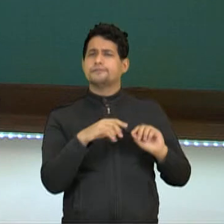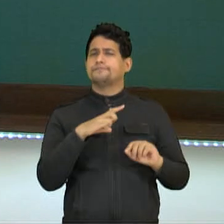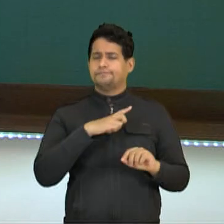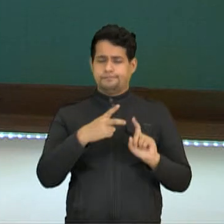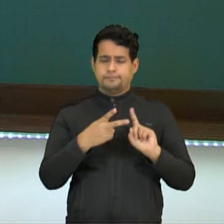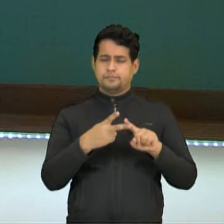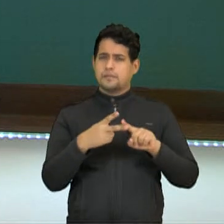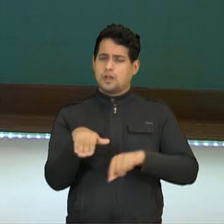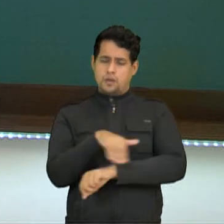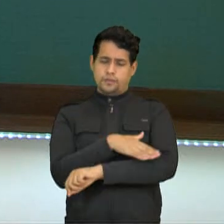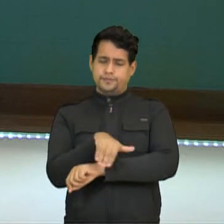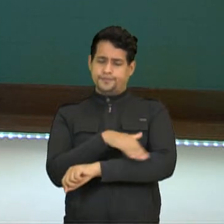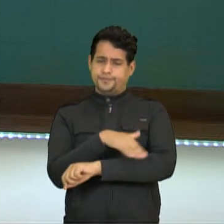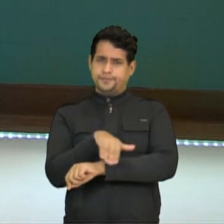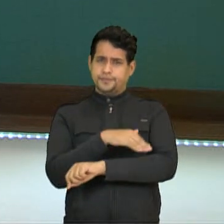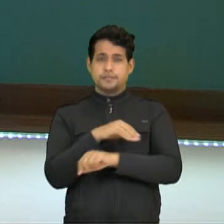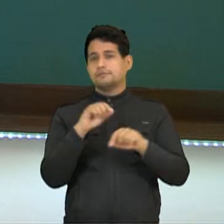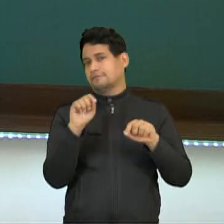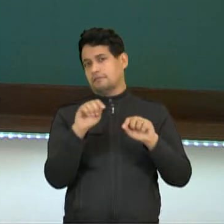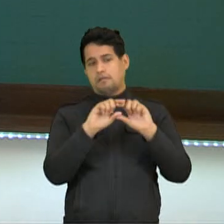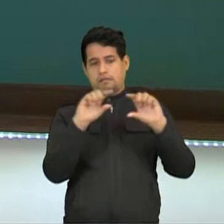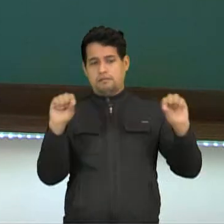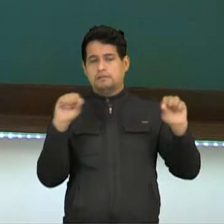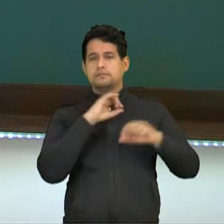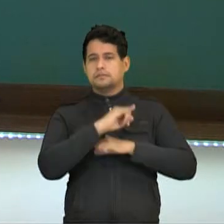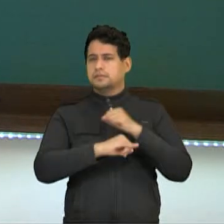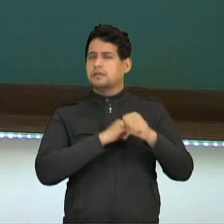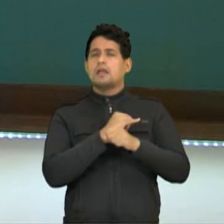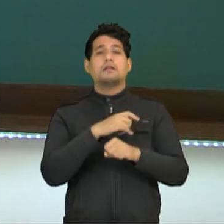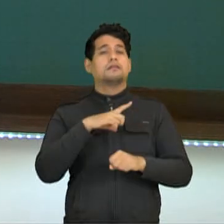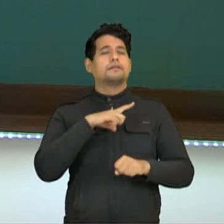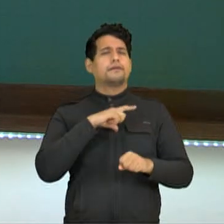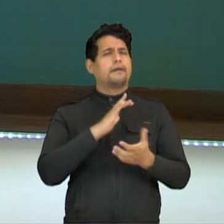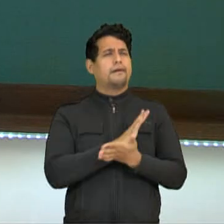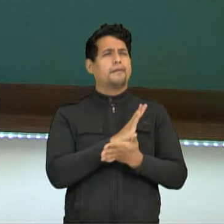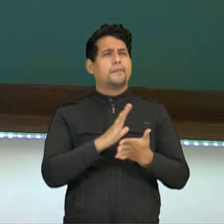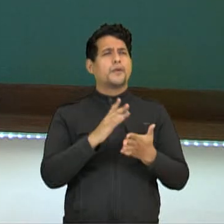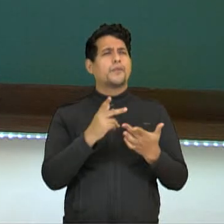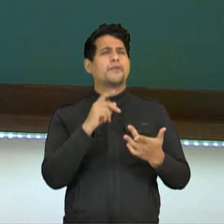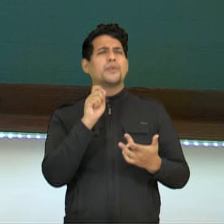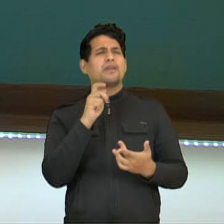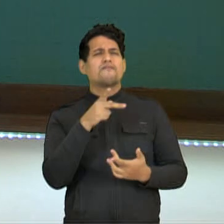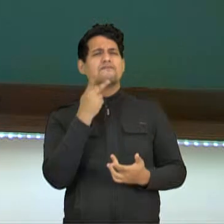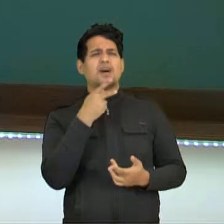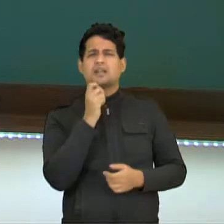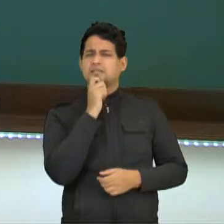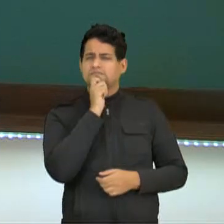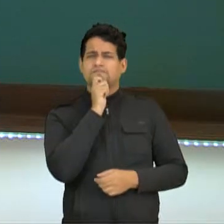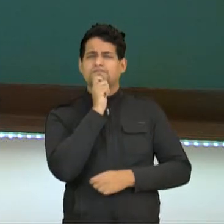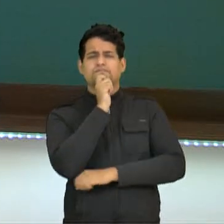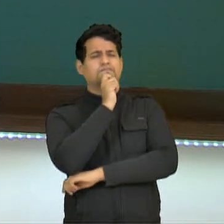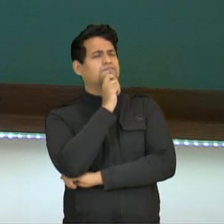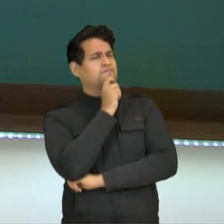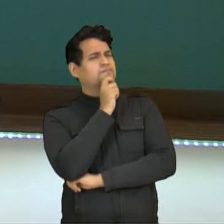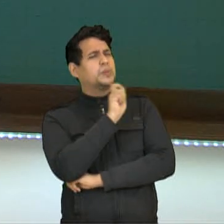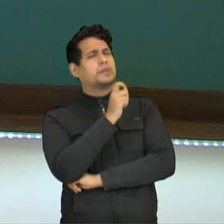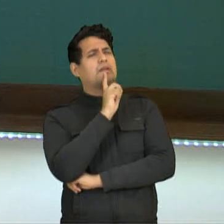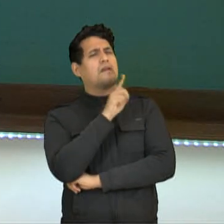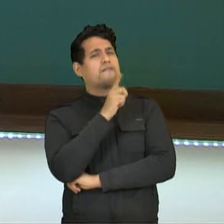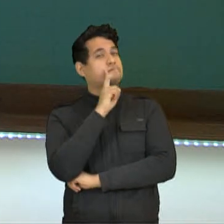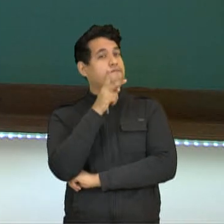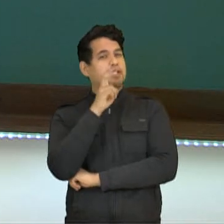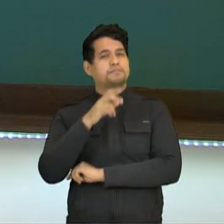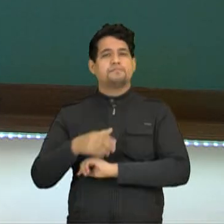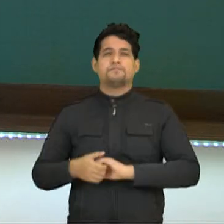tem o endereço onde você pode procurar e está te oferecendo alguma coisa. O que esse classificado está te oferecendo? Vamos